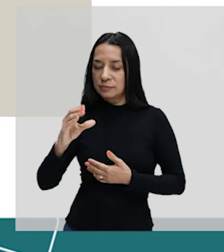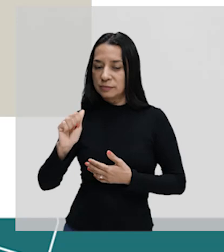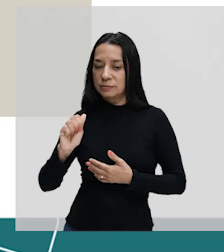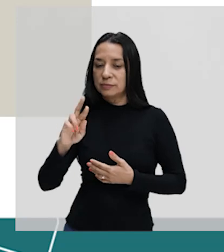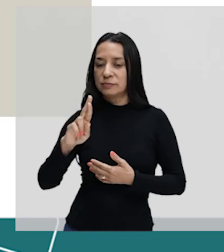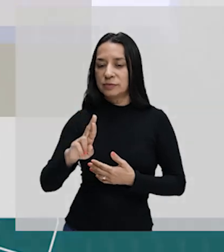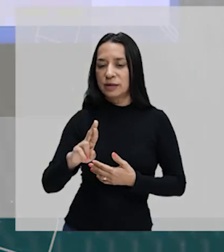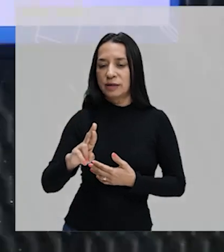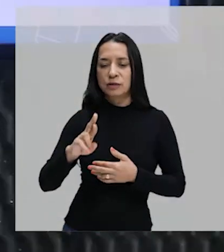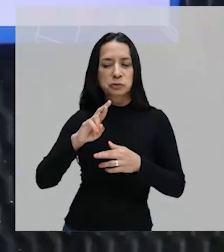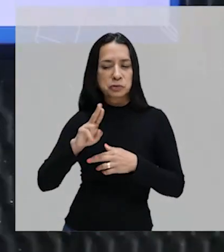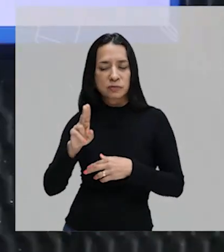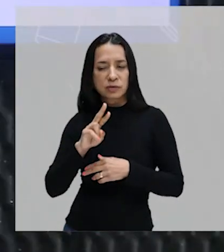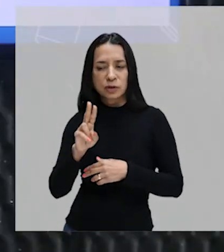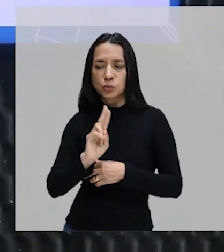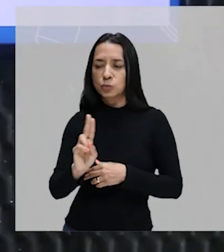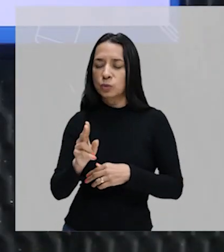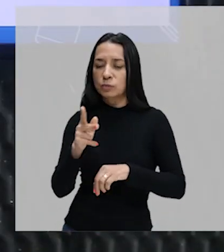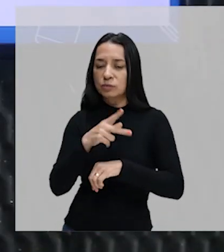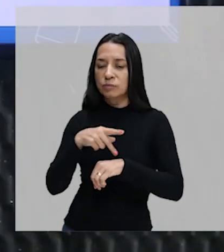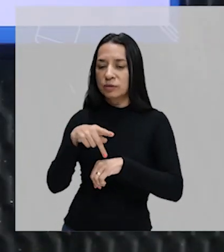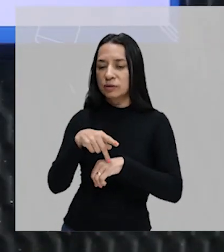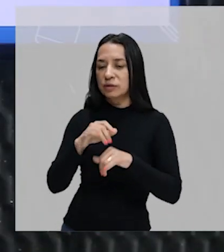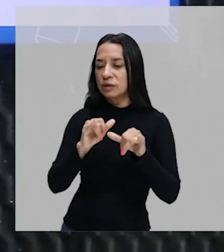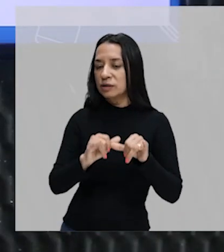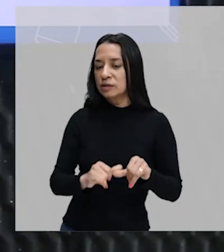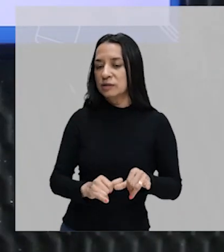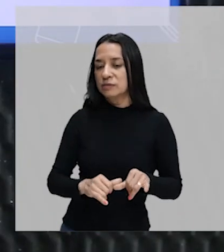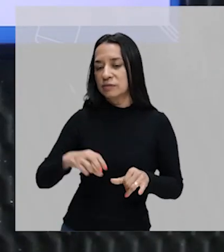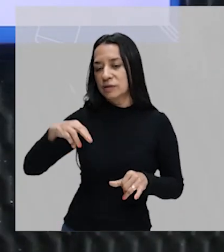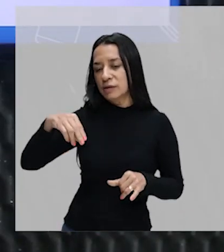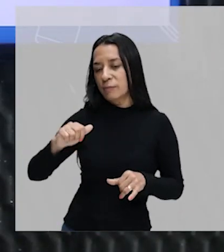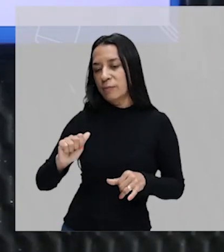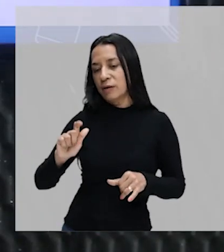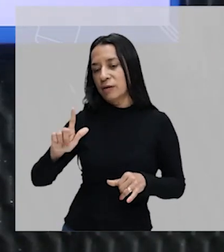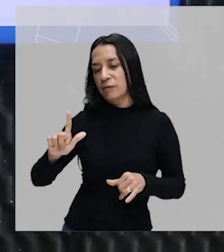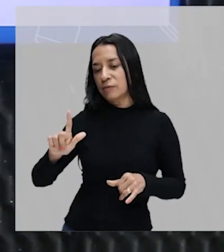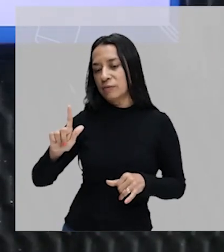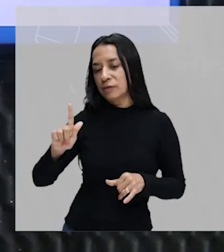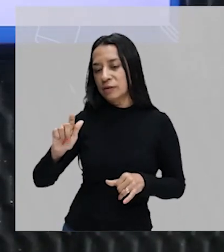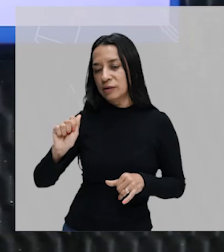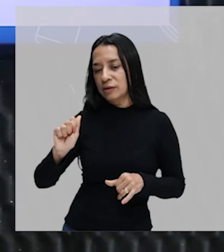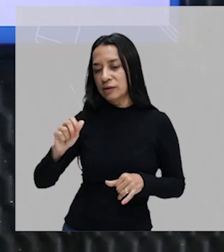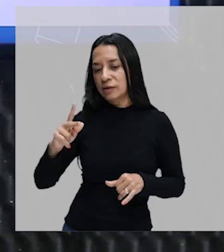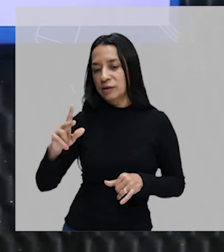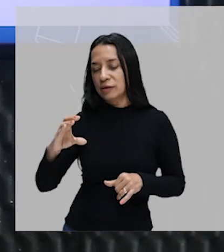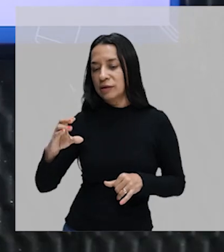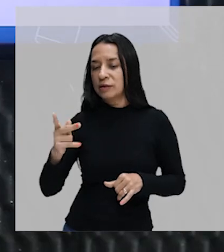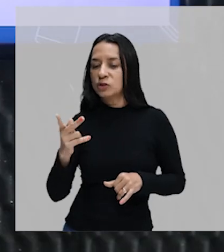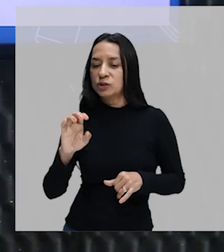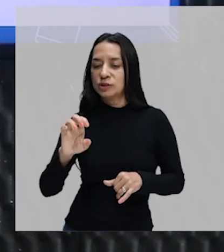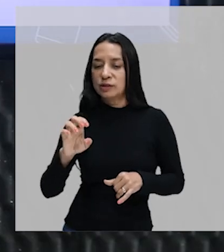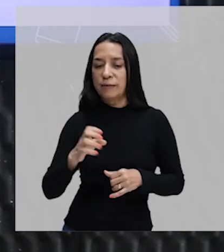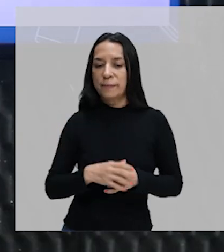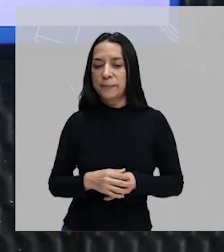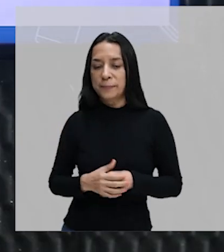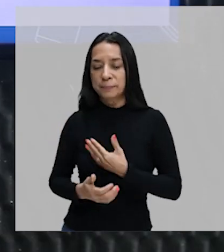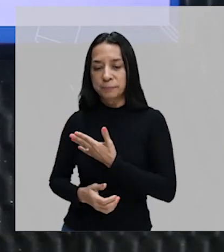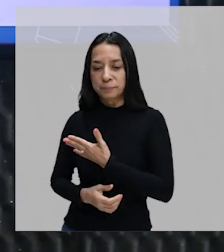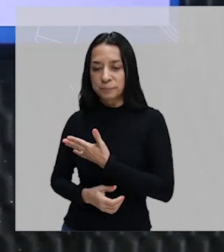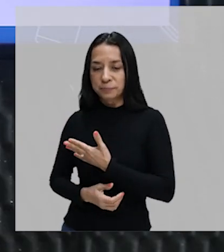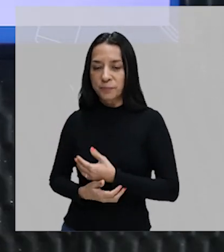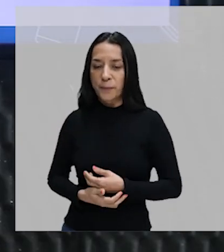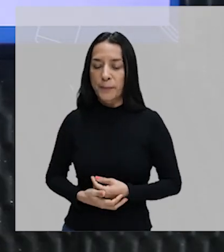diferente do nome do país, tá? Que ele fica malgache, que é Madagascar.